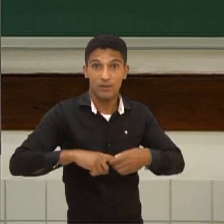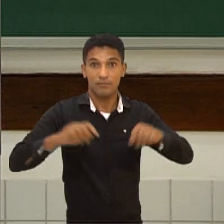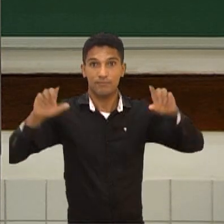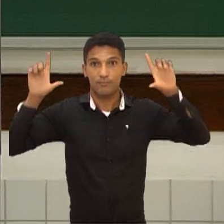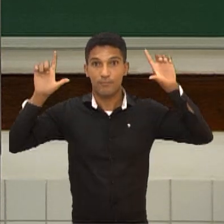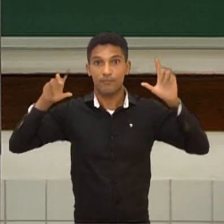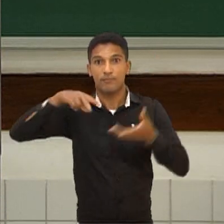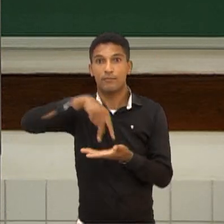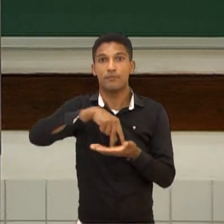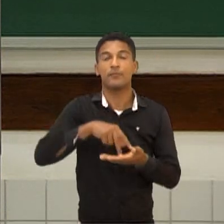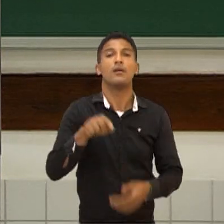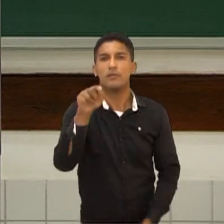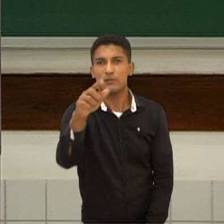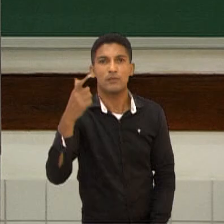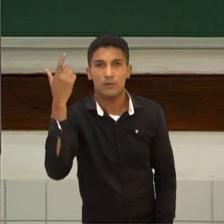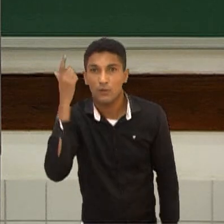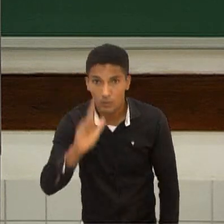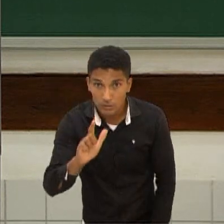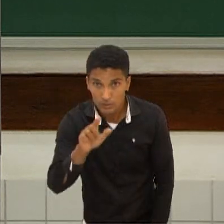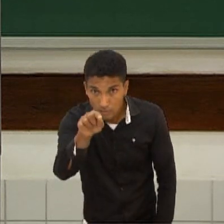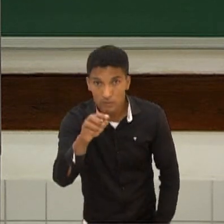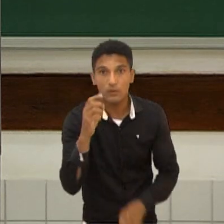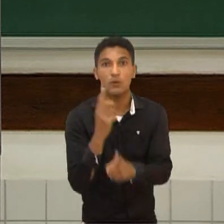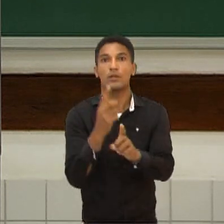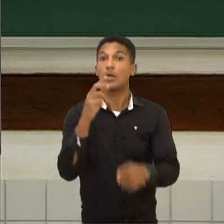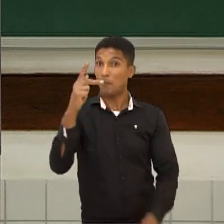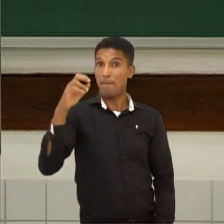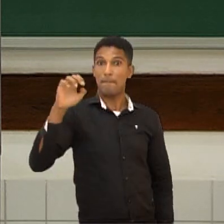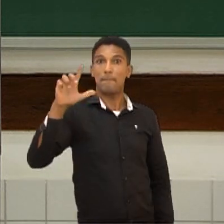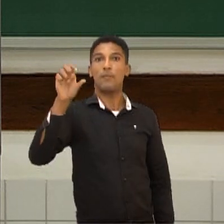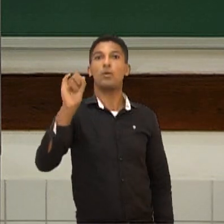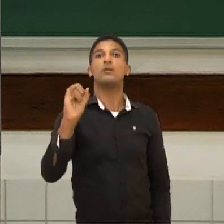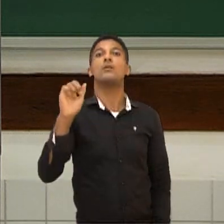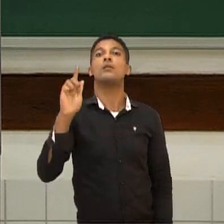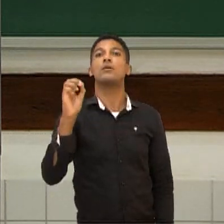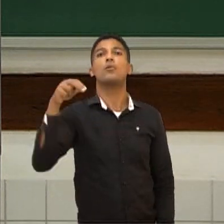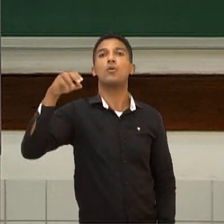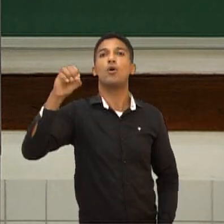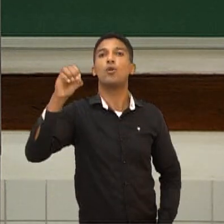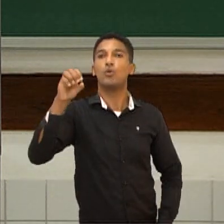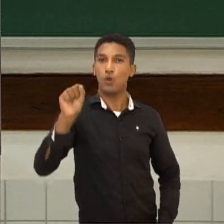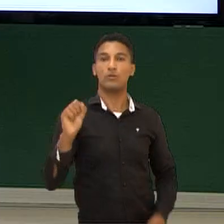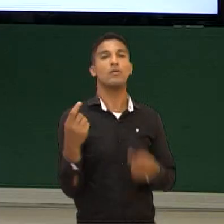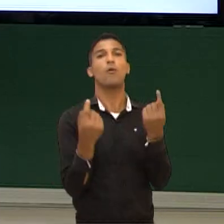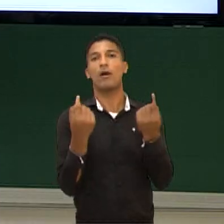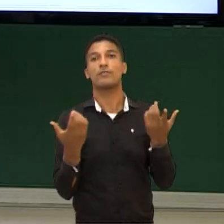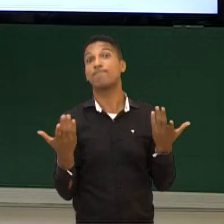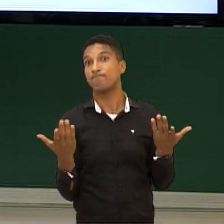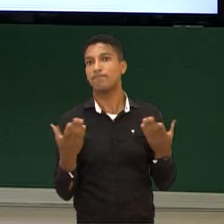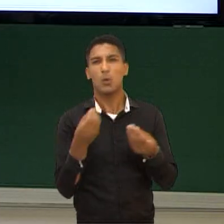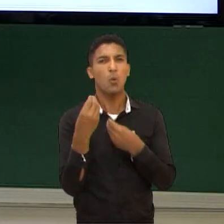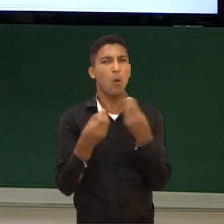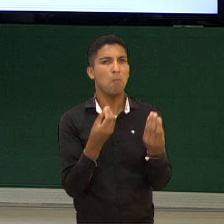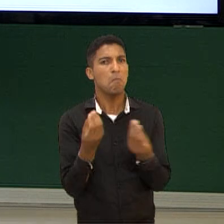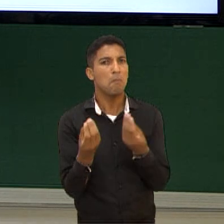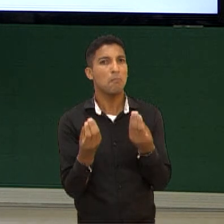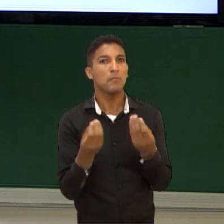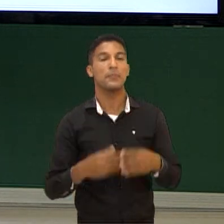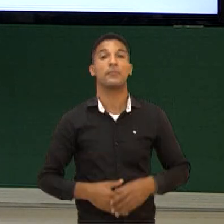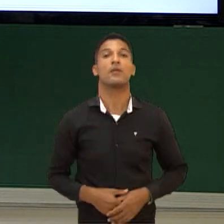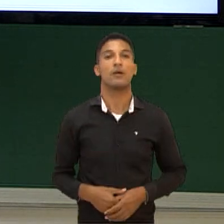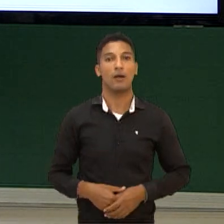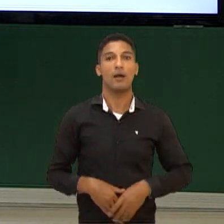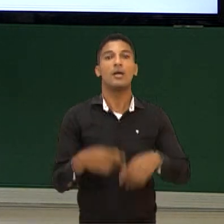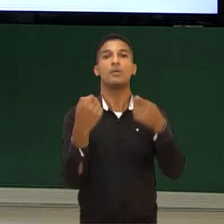Voltamos. E aí, conseguiram identificar quais que são polígonos? Então, para ser polígono, ele tem